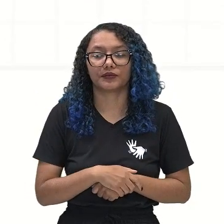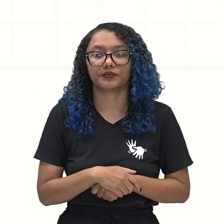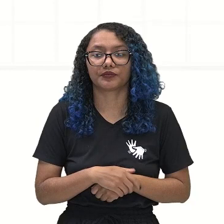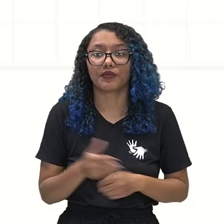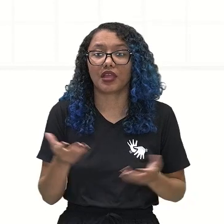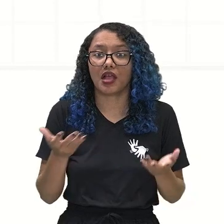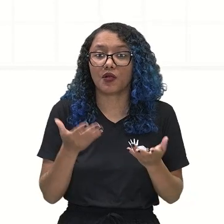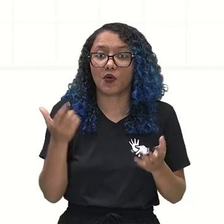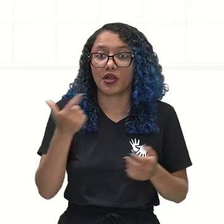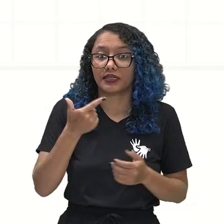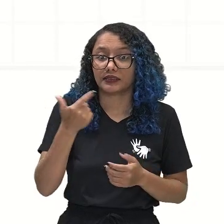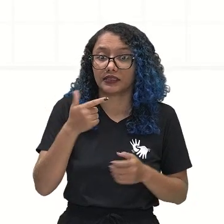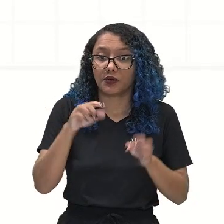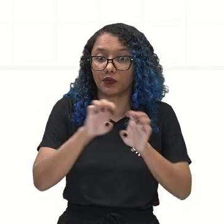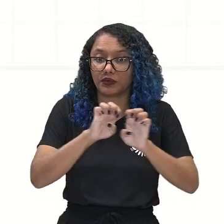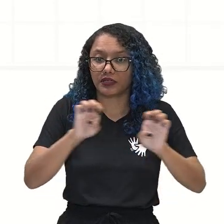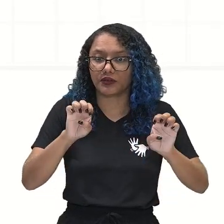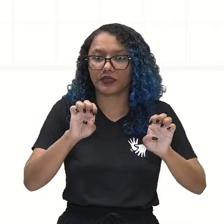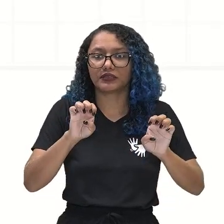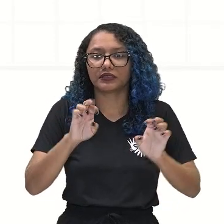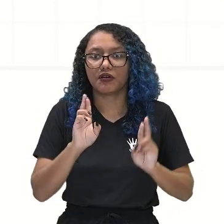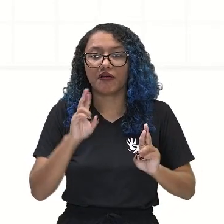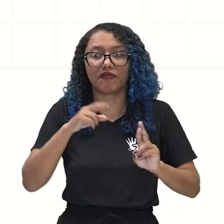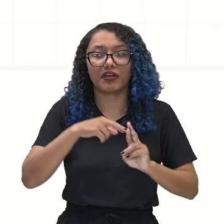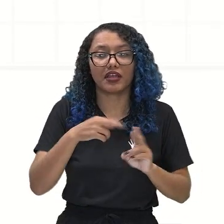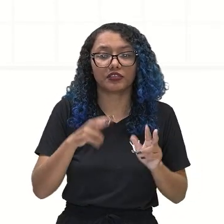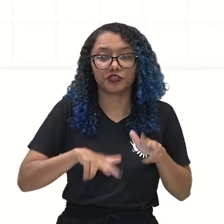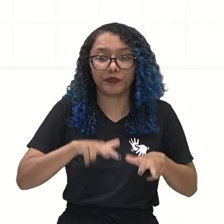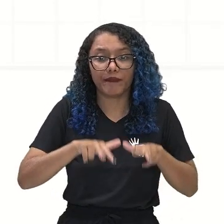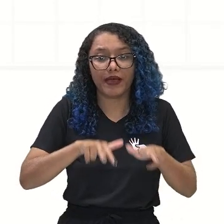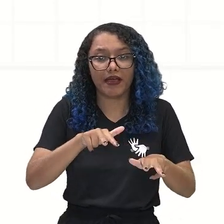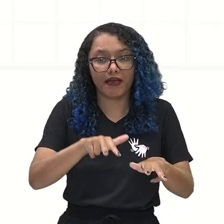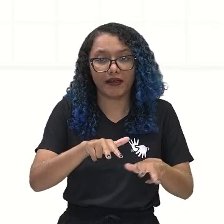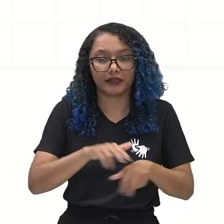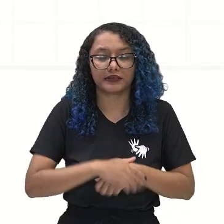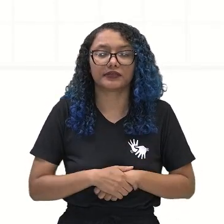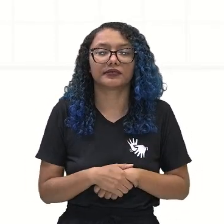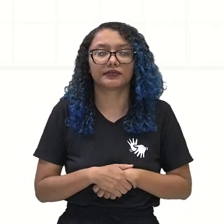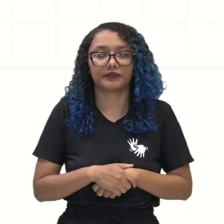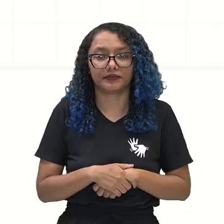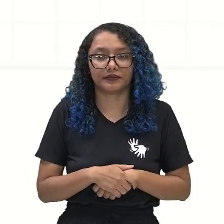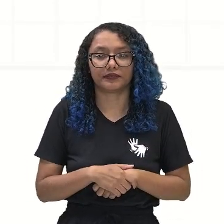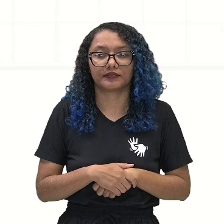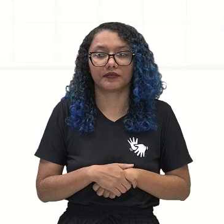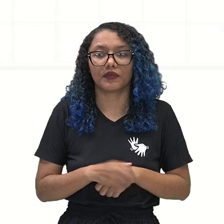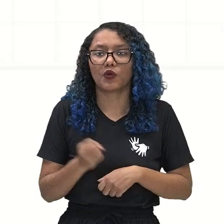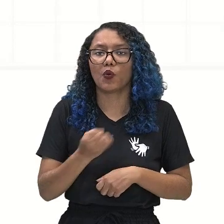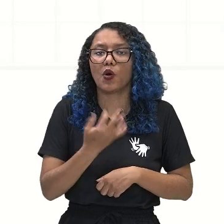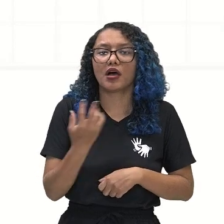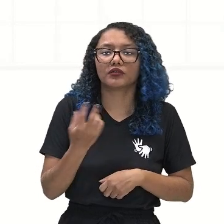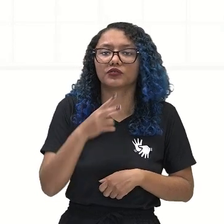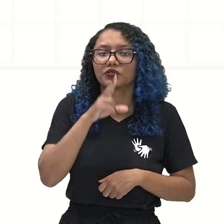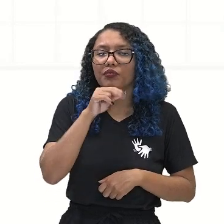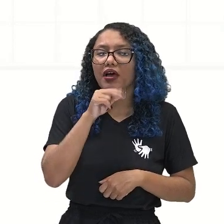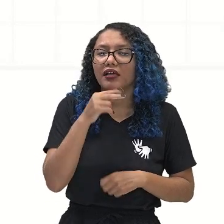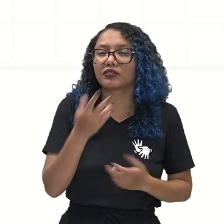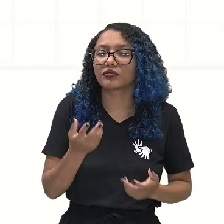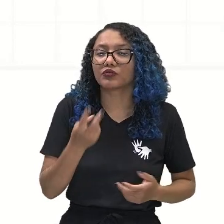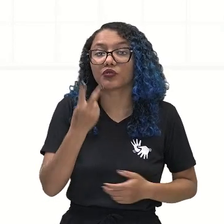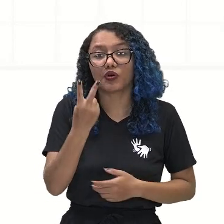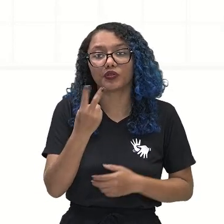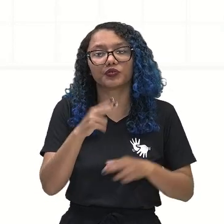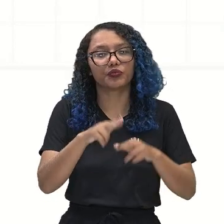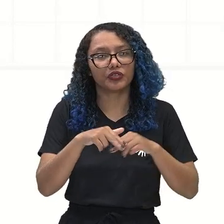segunda equação envolvendo os pés. Quantos pés possuem os patos? 2, então